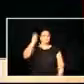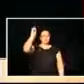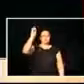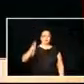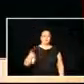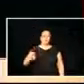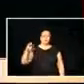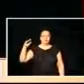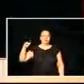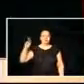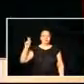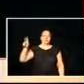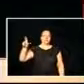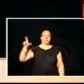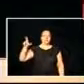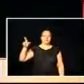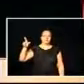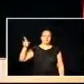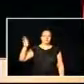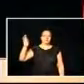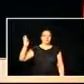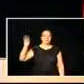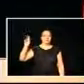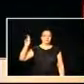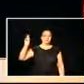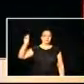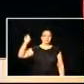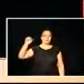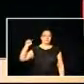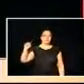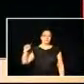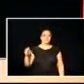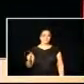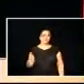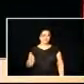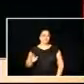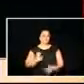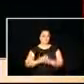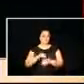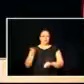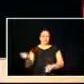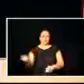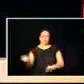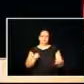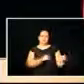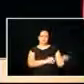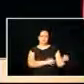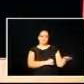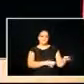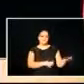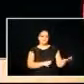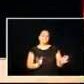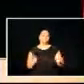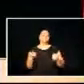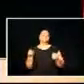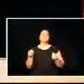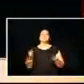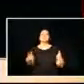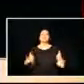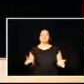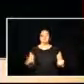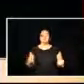prestando serviço para a área da educação. Então, entendemos ser um desvio de função. Bom,